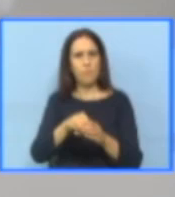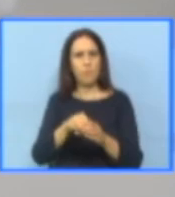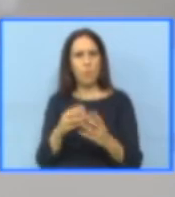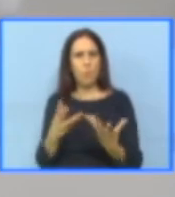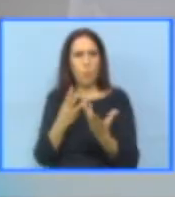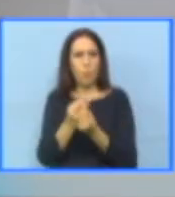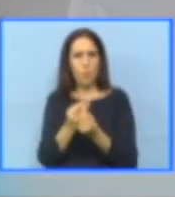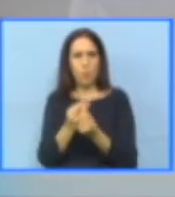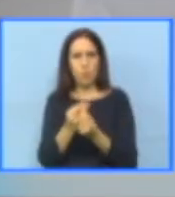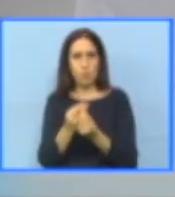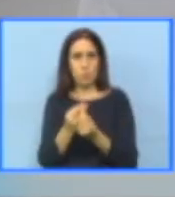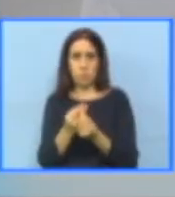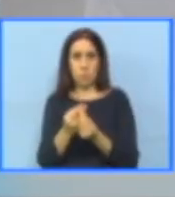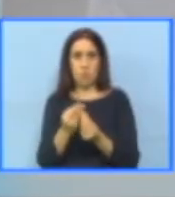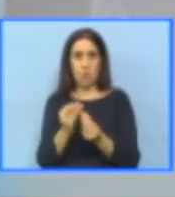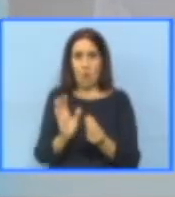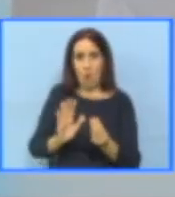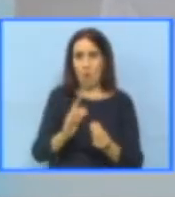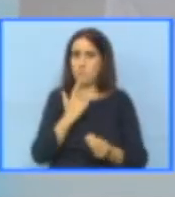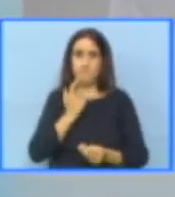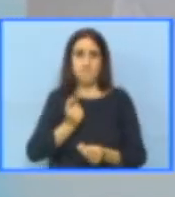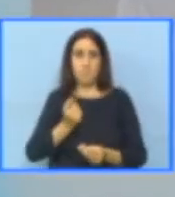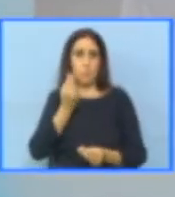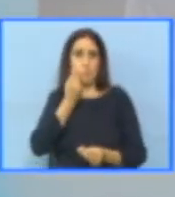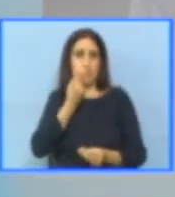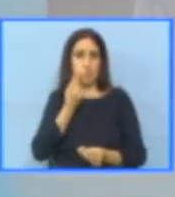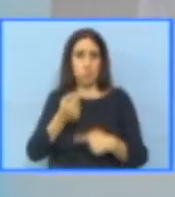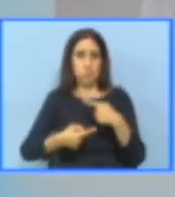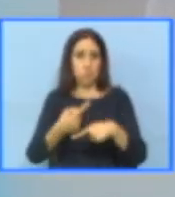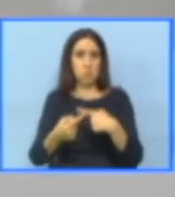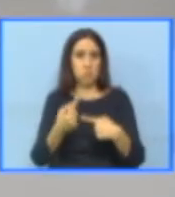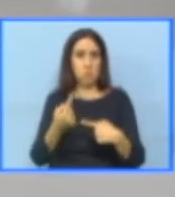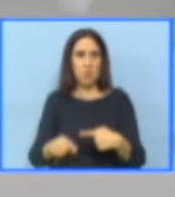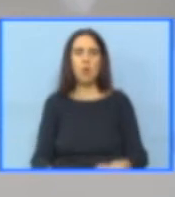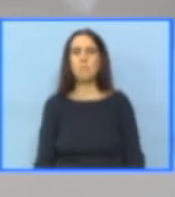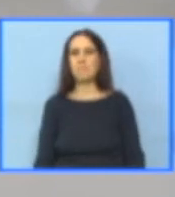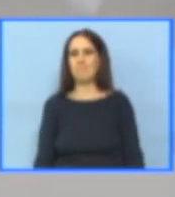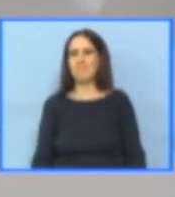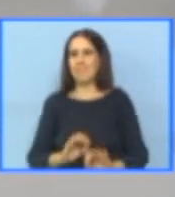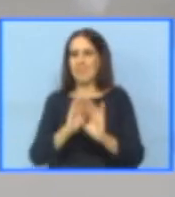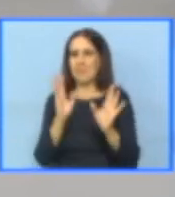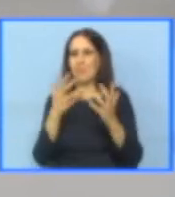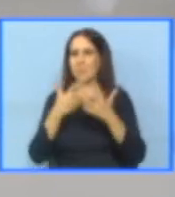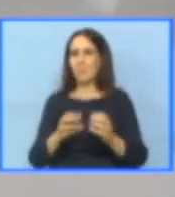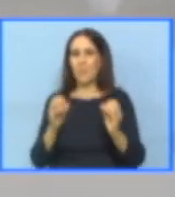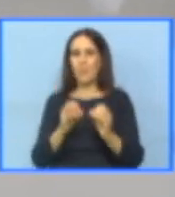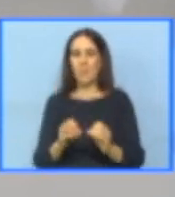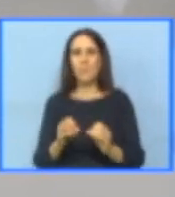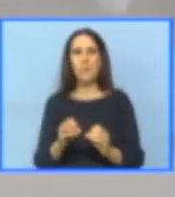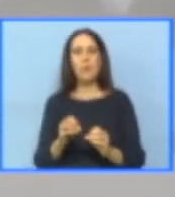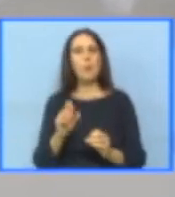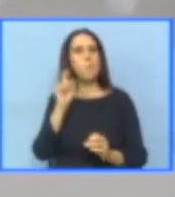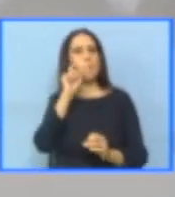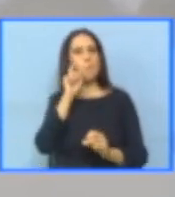outro, claro, sob pena de negarem a sua própria identidade. Não tenha dúvida, claro. Os 3 pés em que